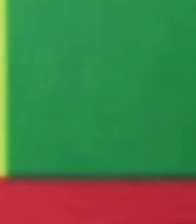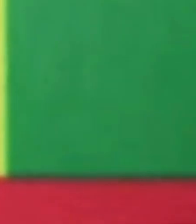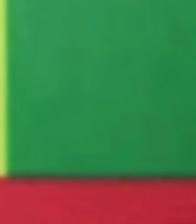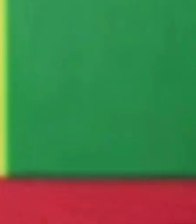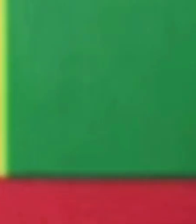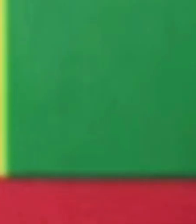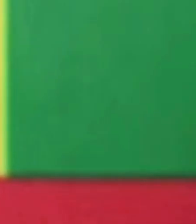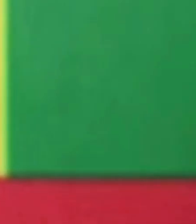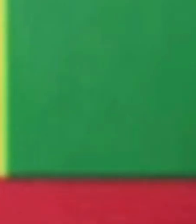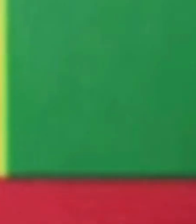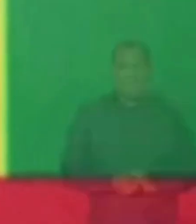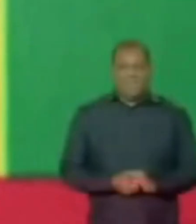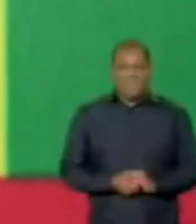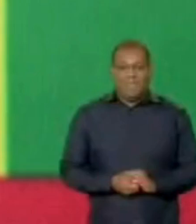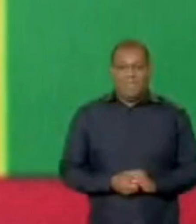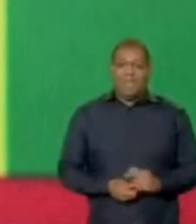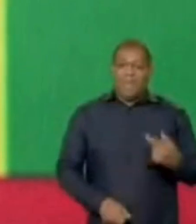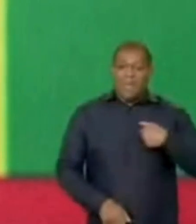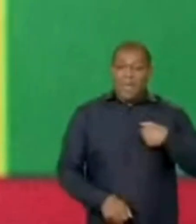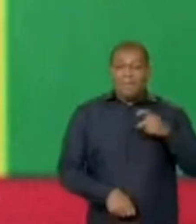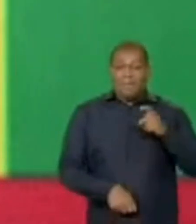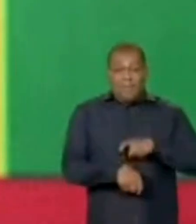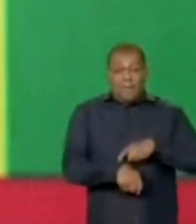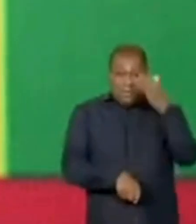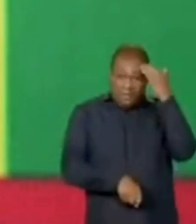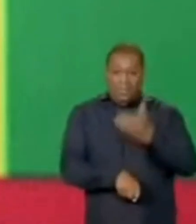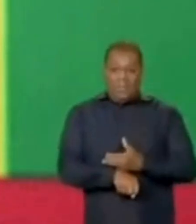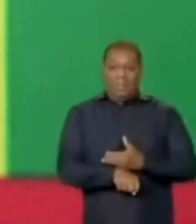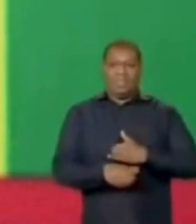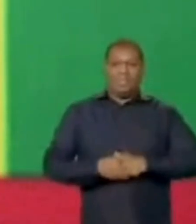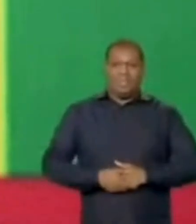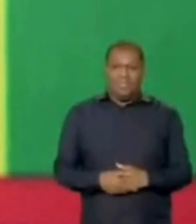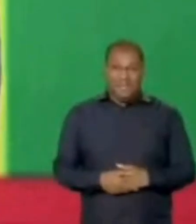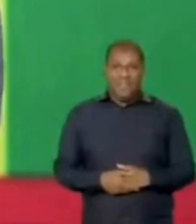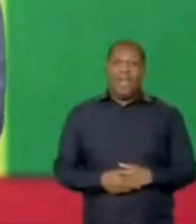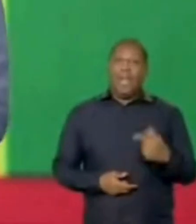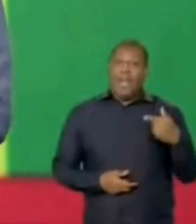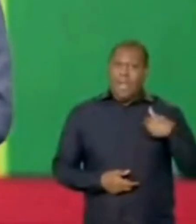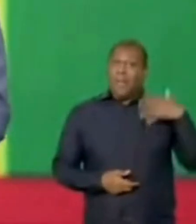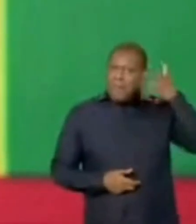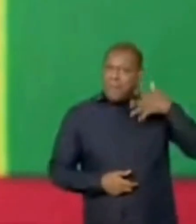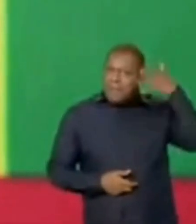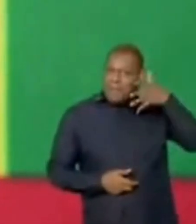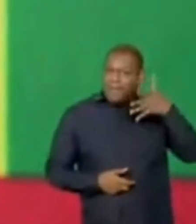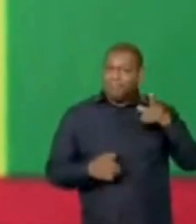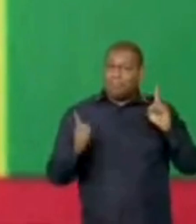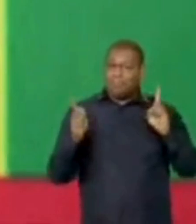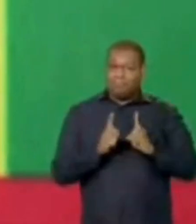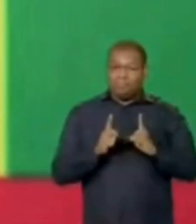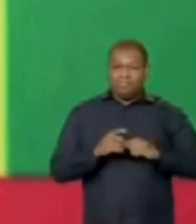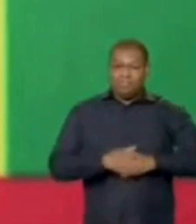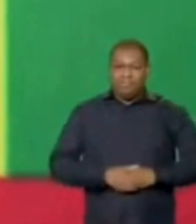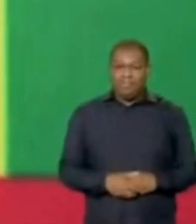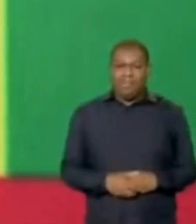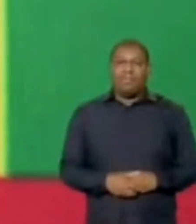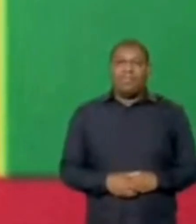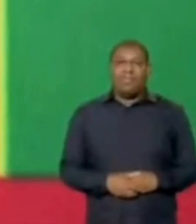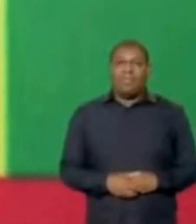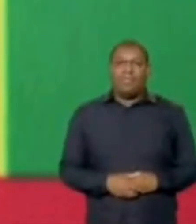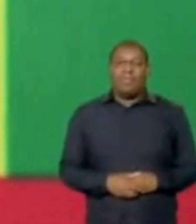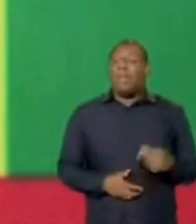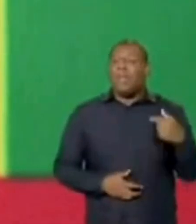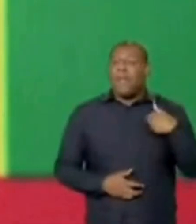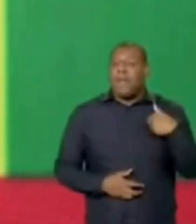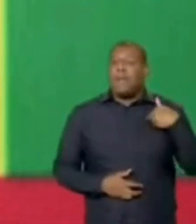26/6/2024. Após reportagem da Folha de São Paulo denunciando irregularidades nas contas